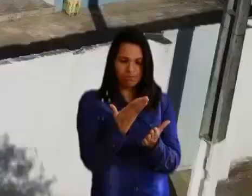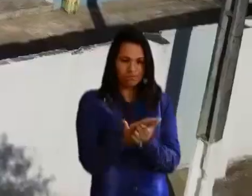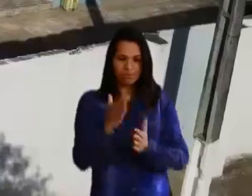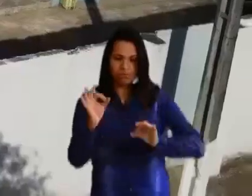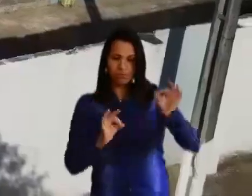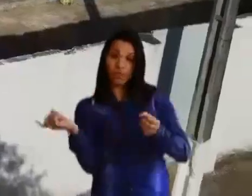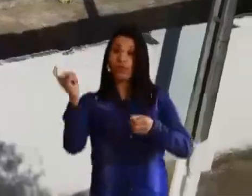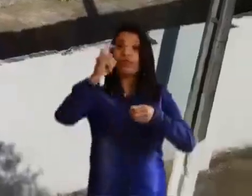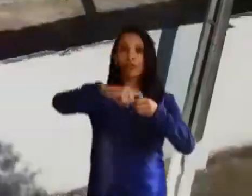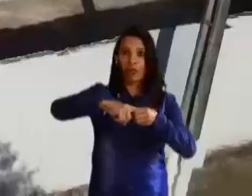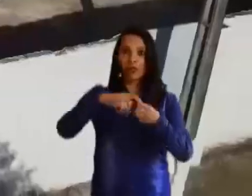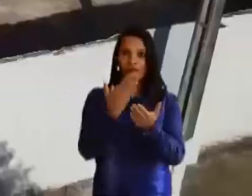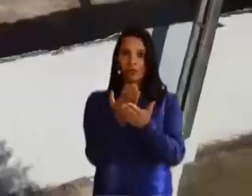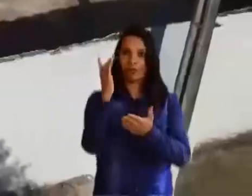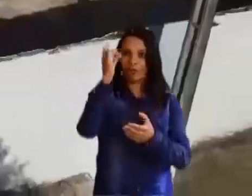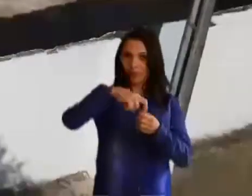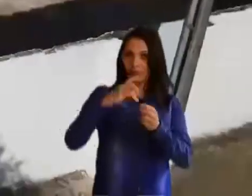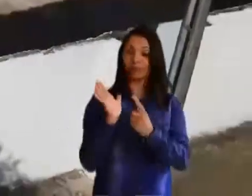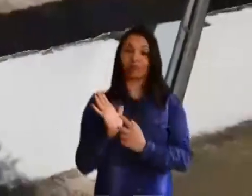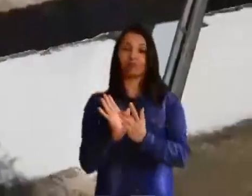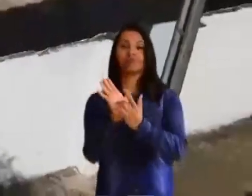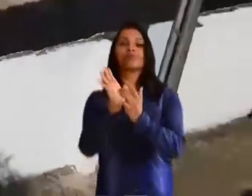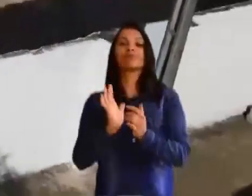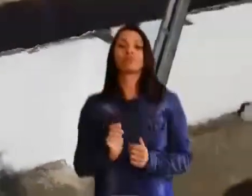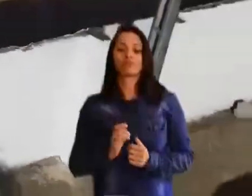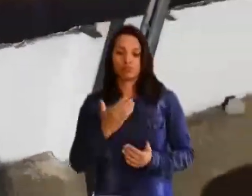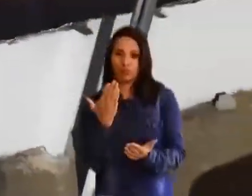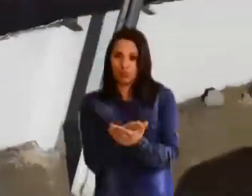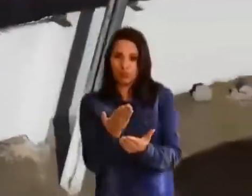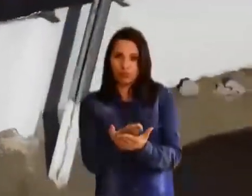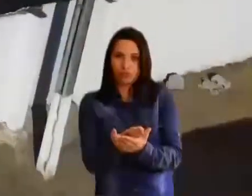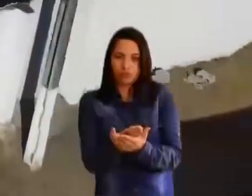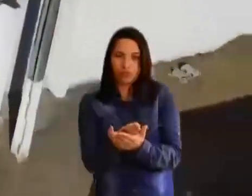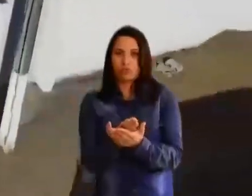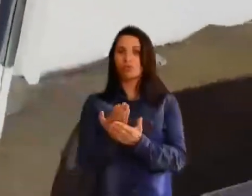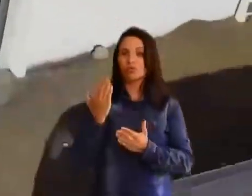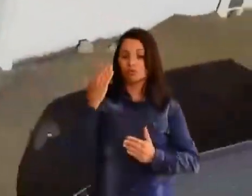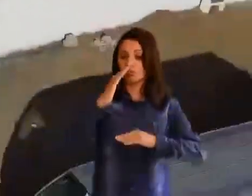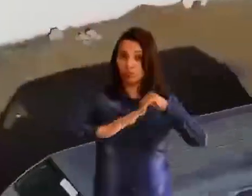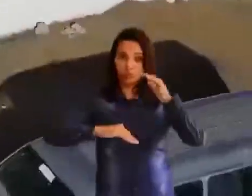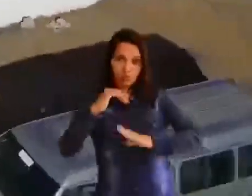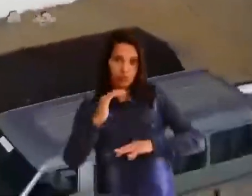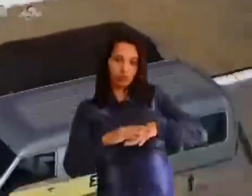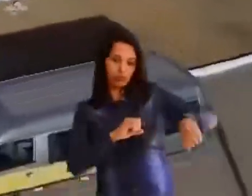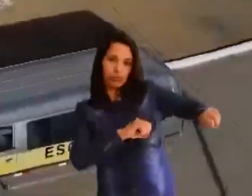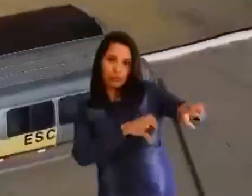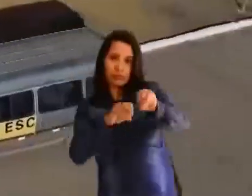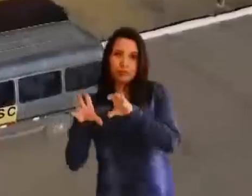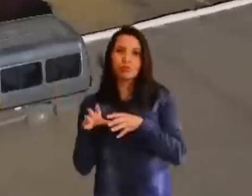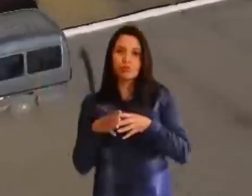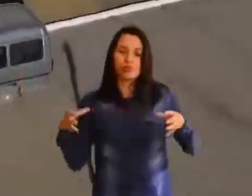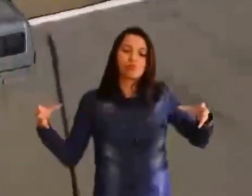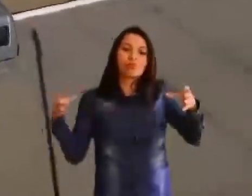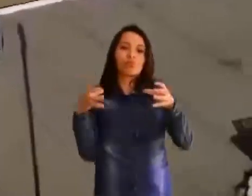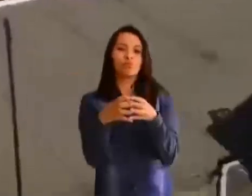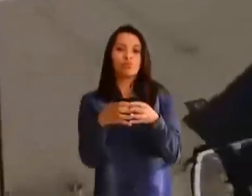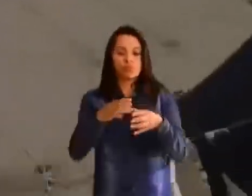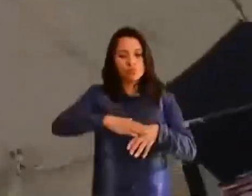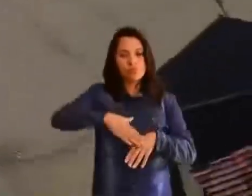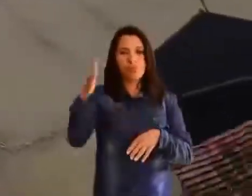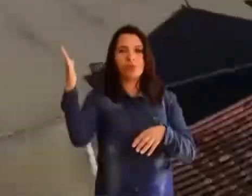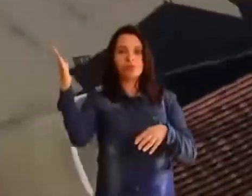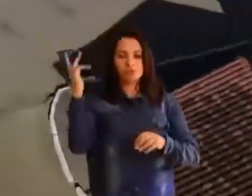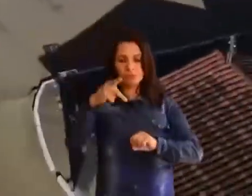trabalha preparando as escolas para volta das aulas presenciais Os estudantes e profissionais dessas unidades de